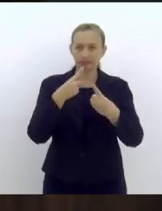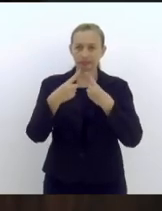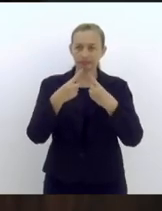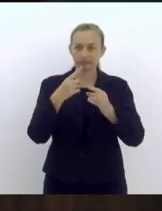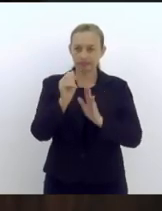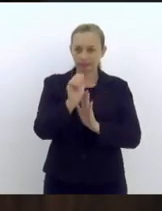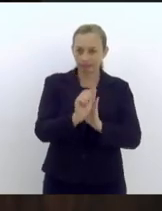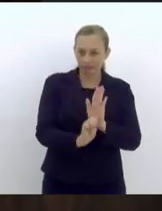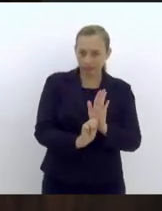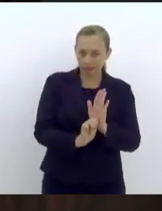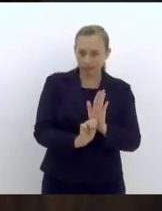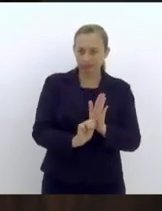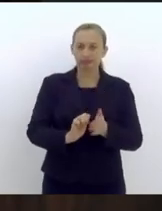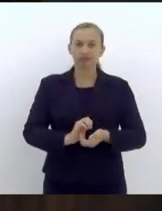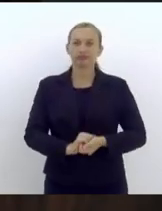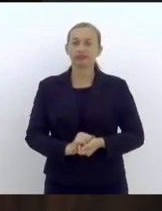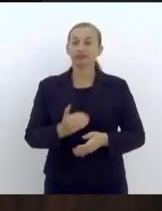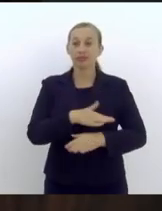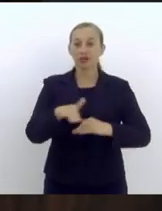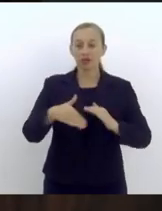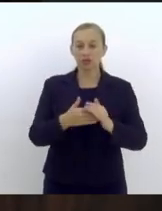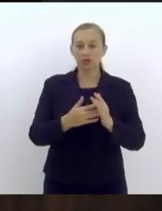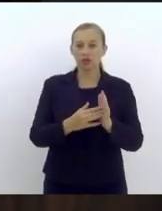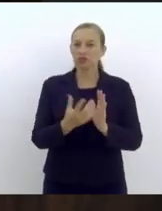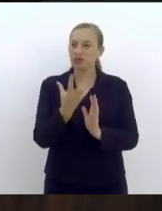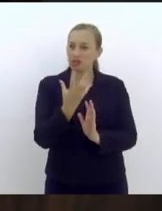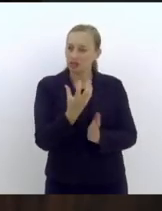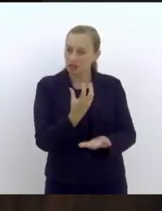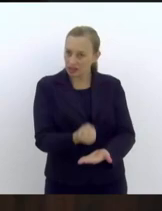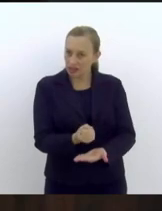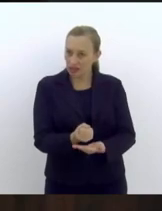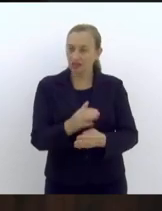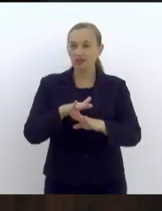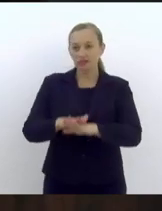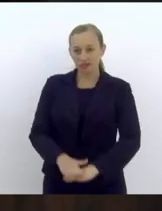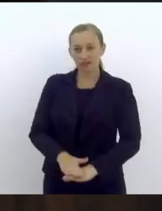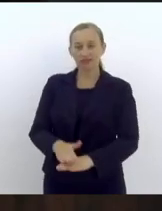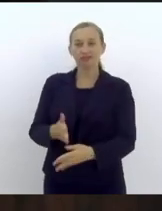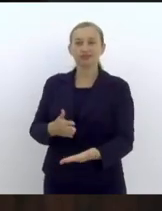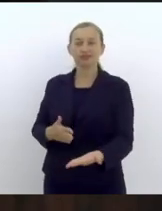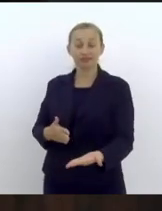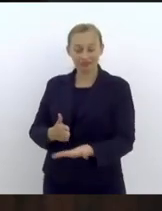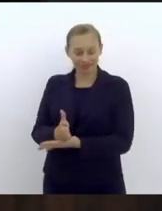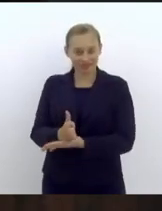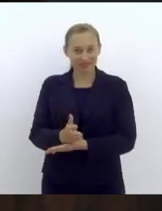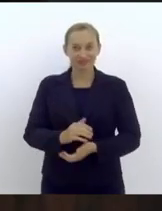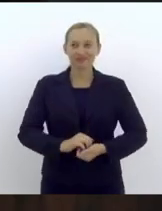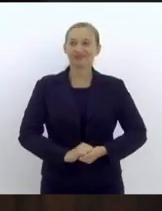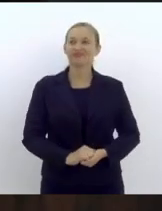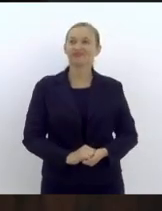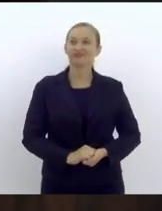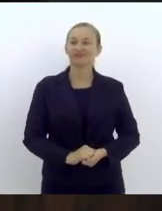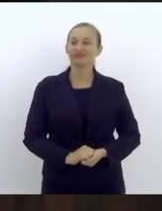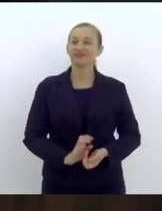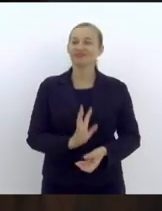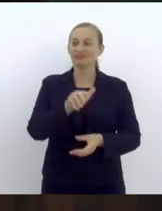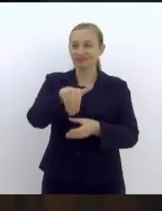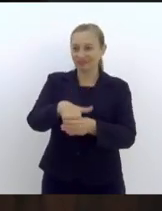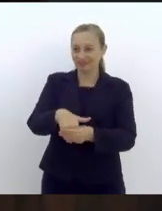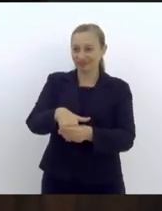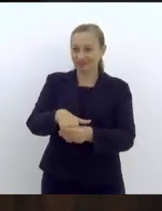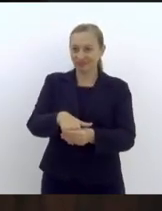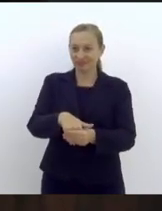redação senhores que aprovam permaneça Como estão aprovados em votação